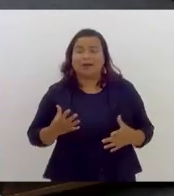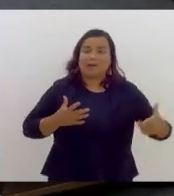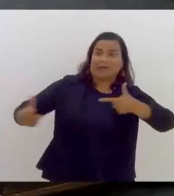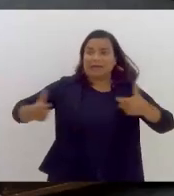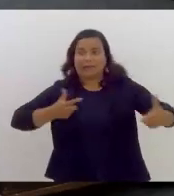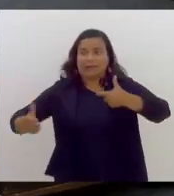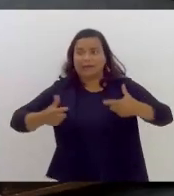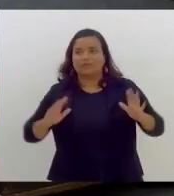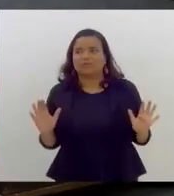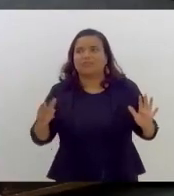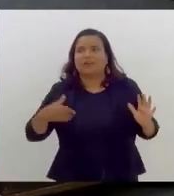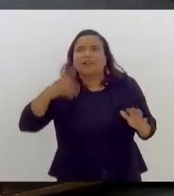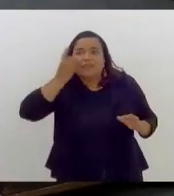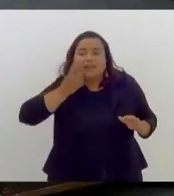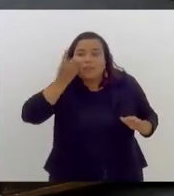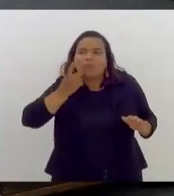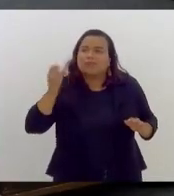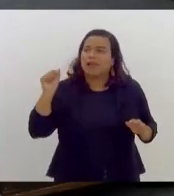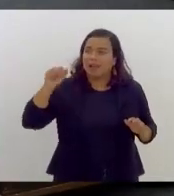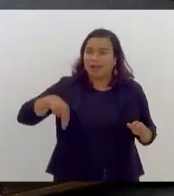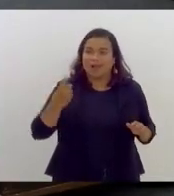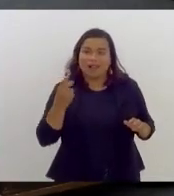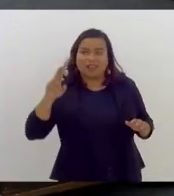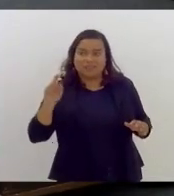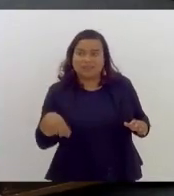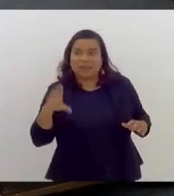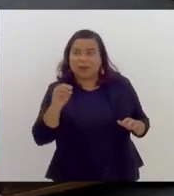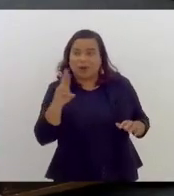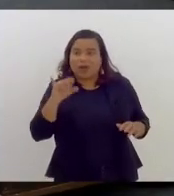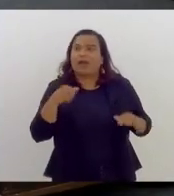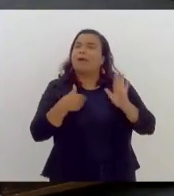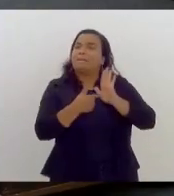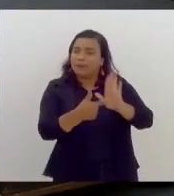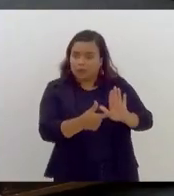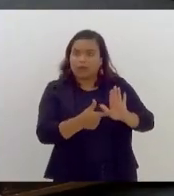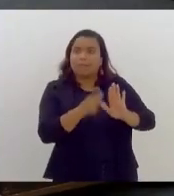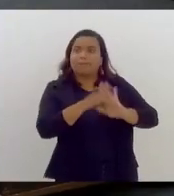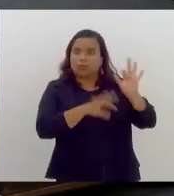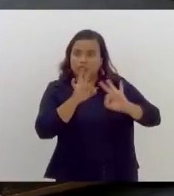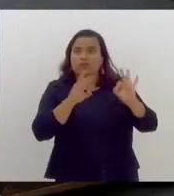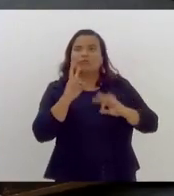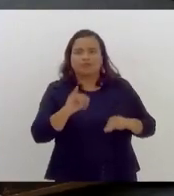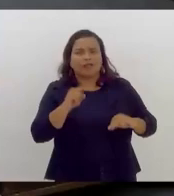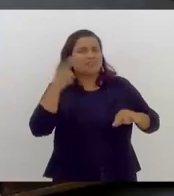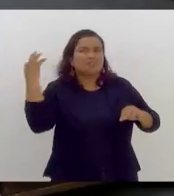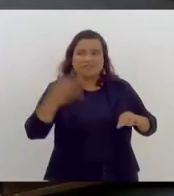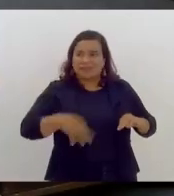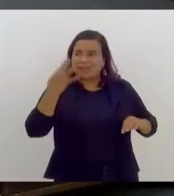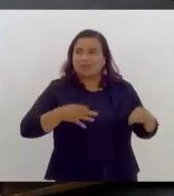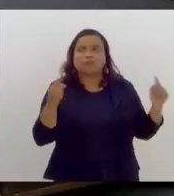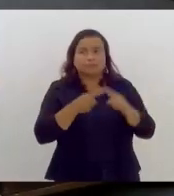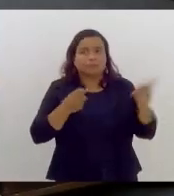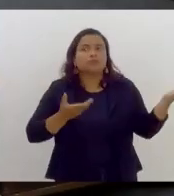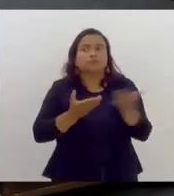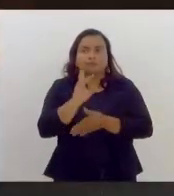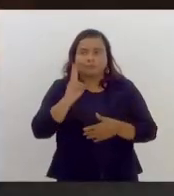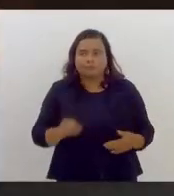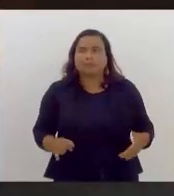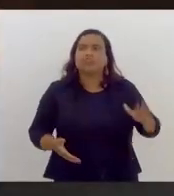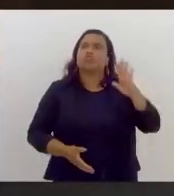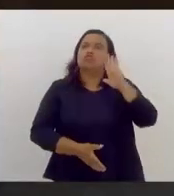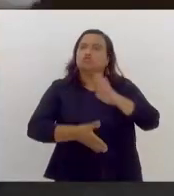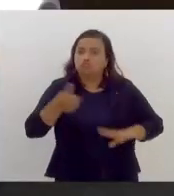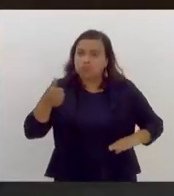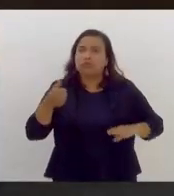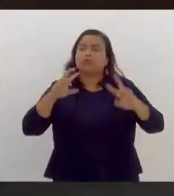nada. Onde queria... tem o deputado André Correia, vai apresentar um projeto e com certeza vai ser aprovado, tirando essa